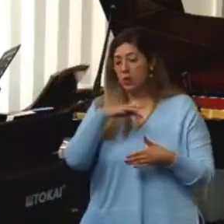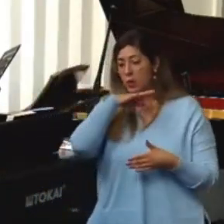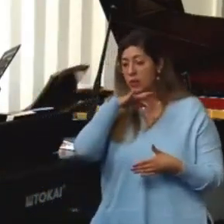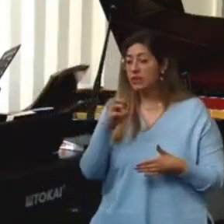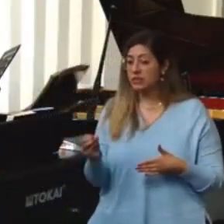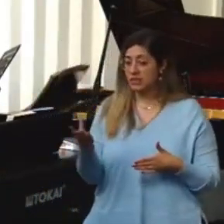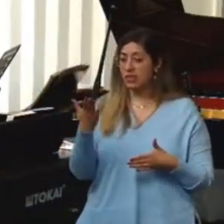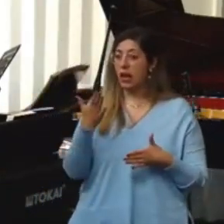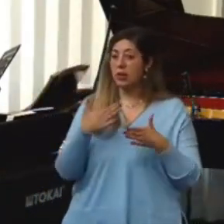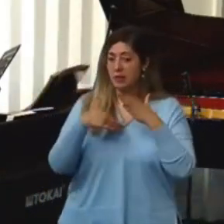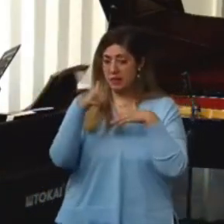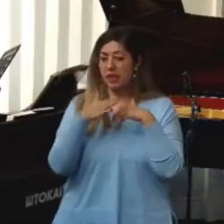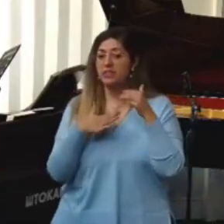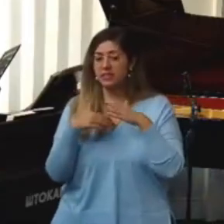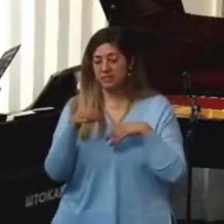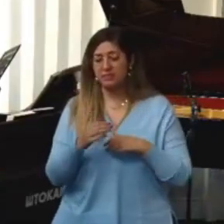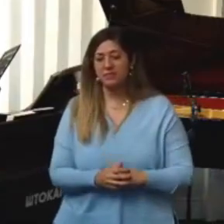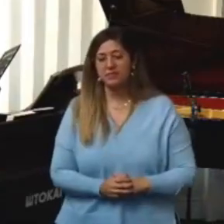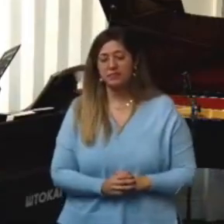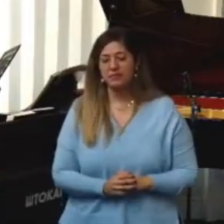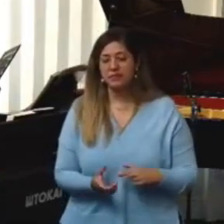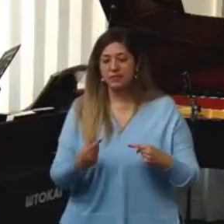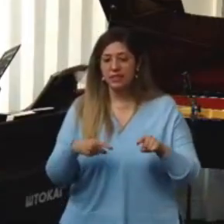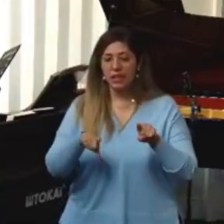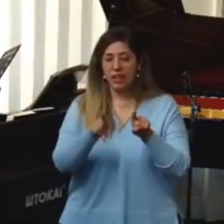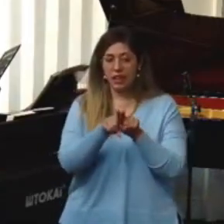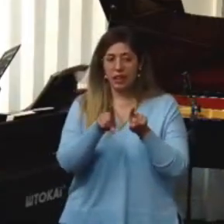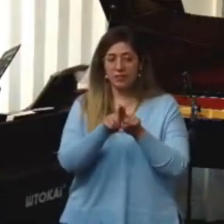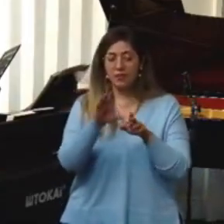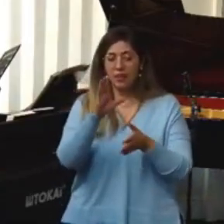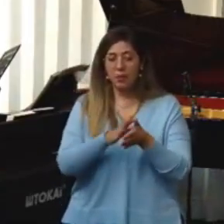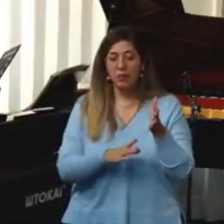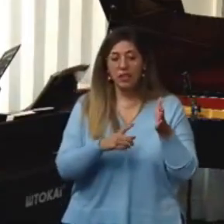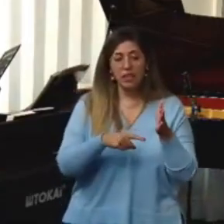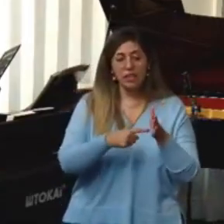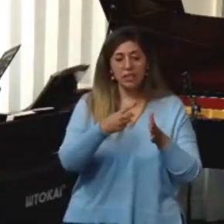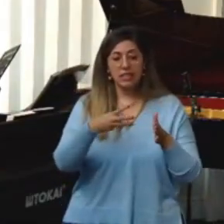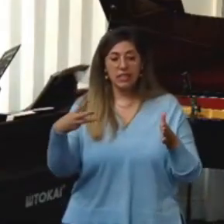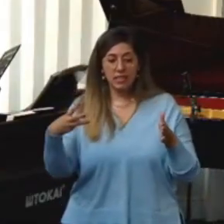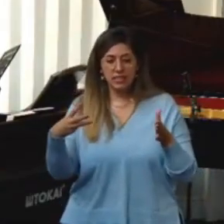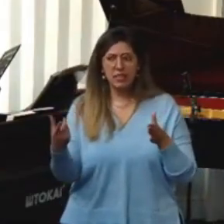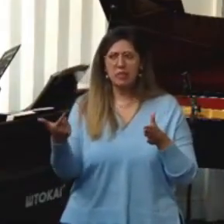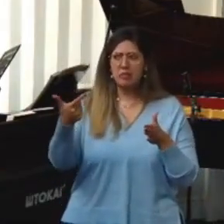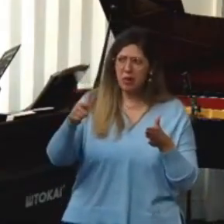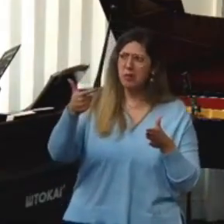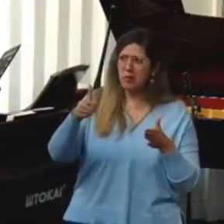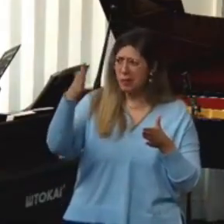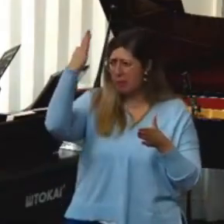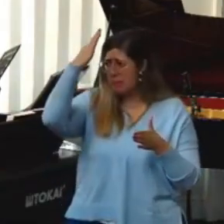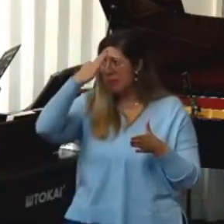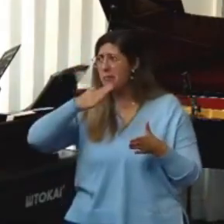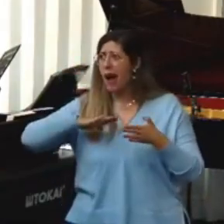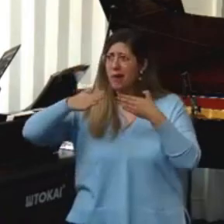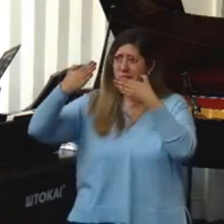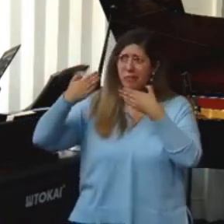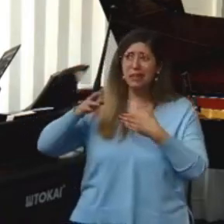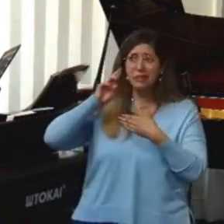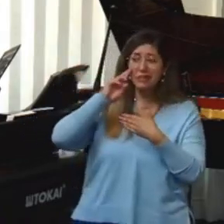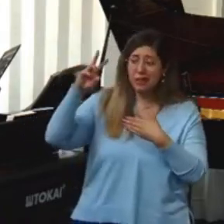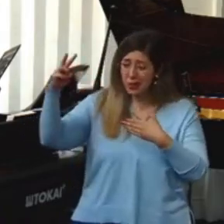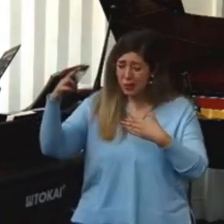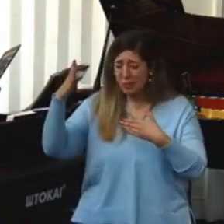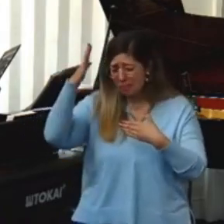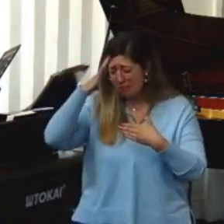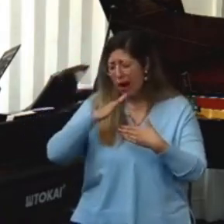Juízes capítulo 13 está escrito assim: os filhos de Israel tornaram a fazer o que era mal aos olhos do